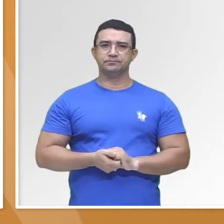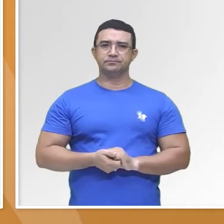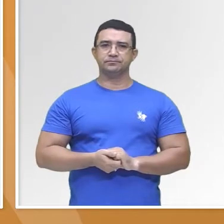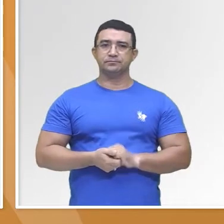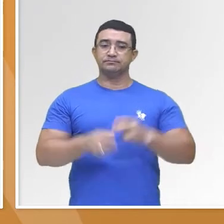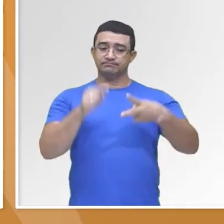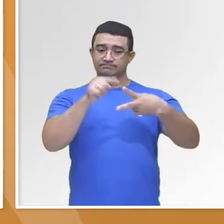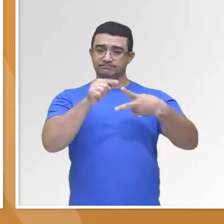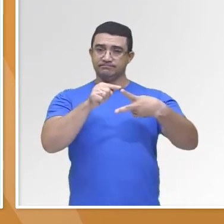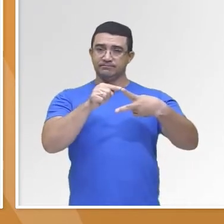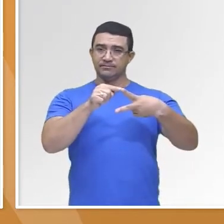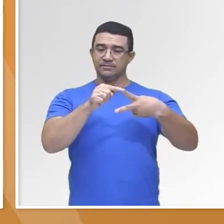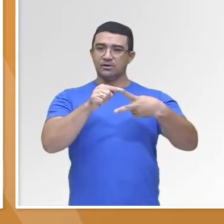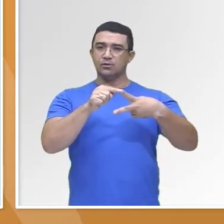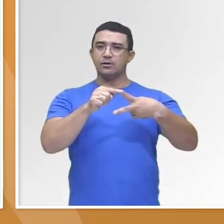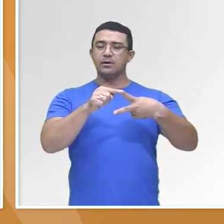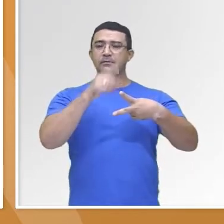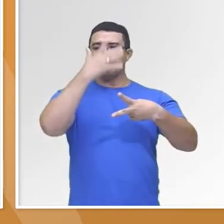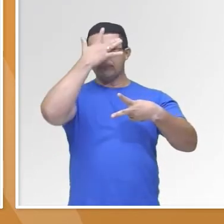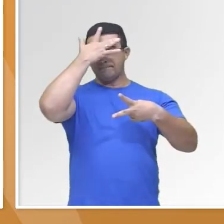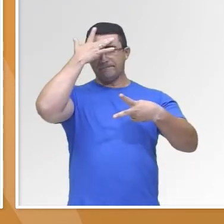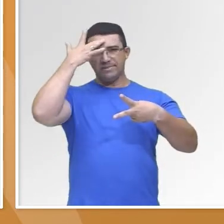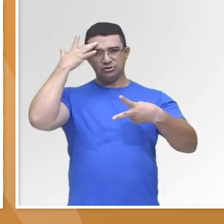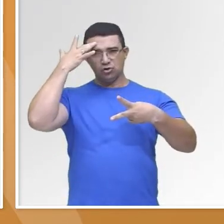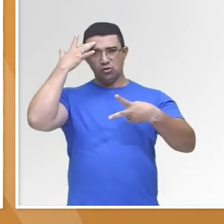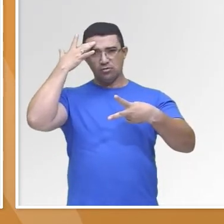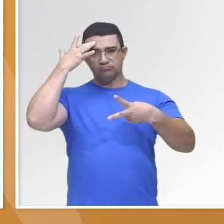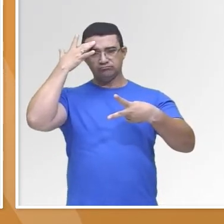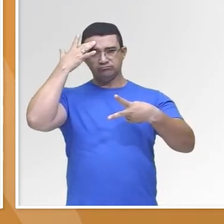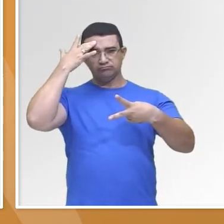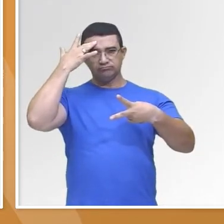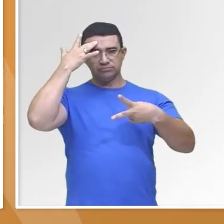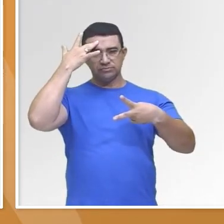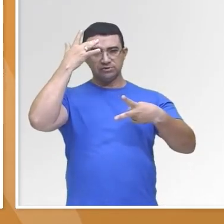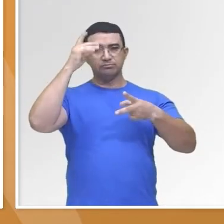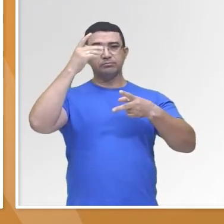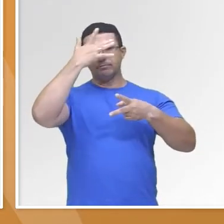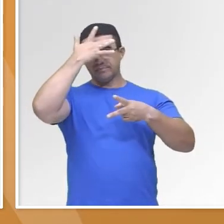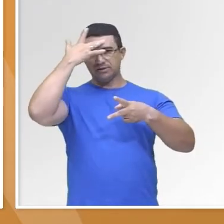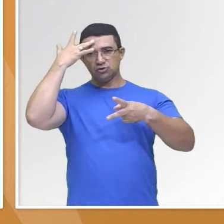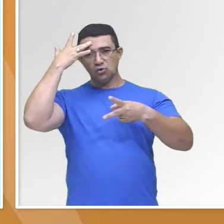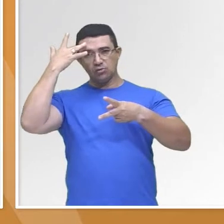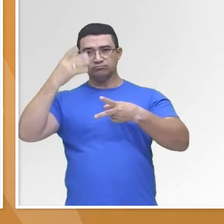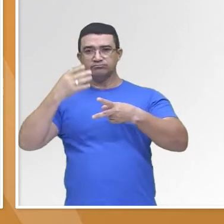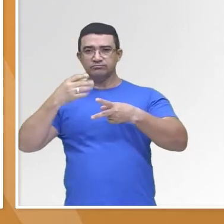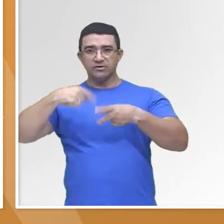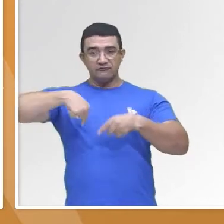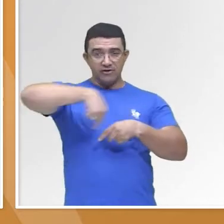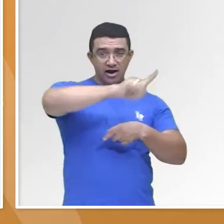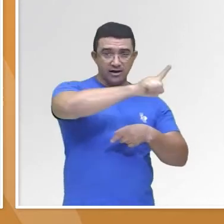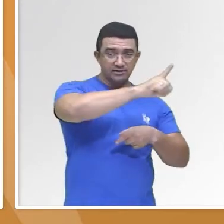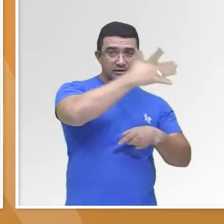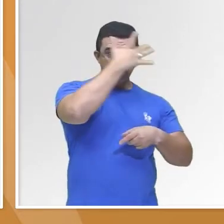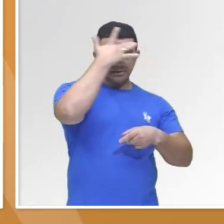imigração e emigração, tá? Então, quando a gente fala de